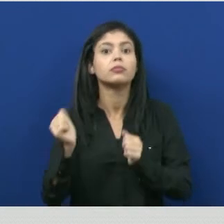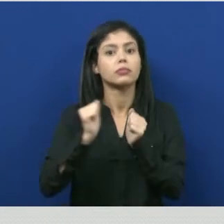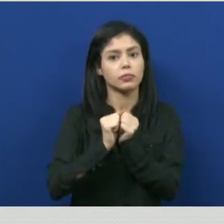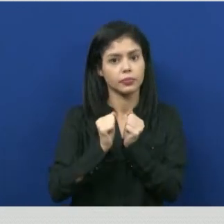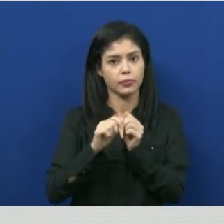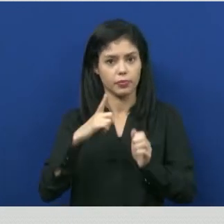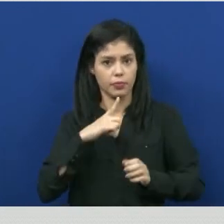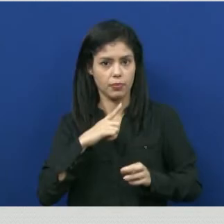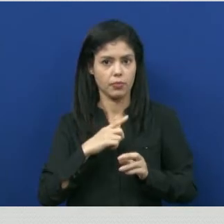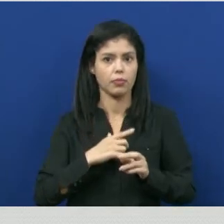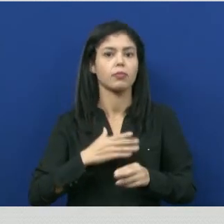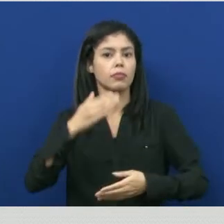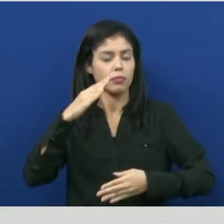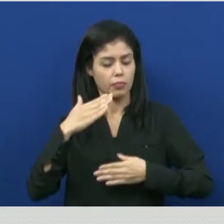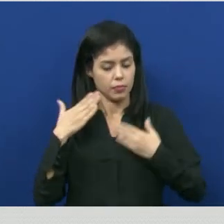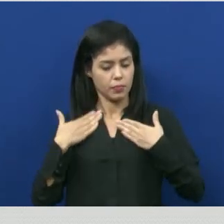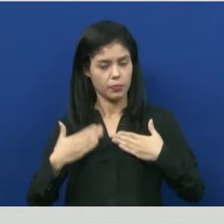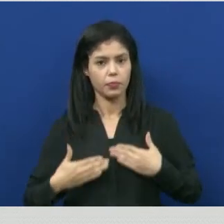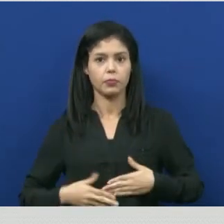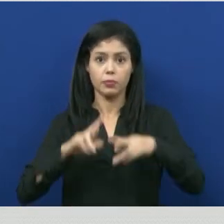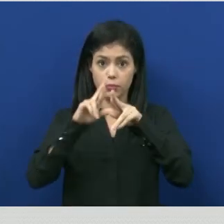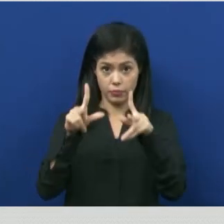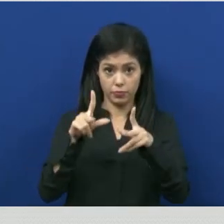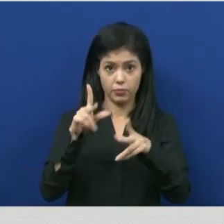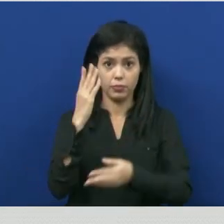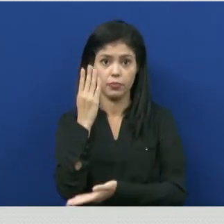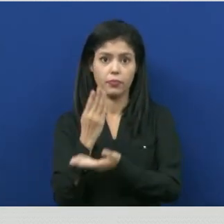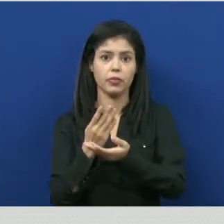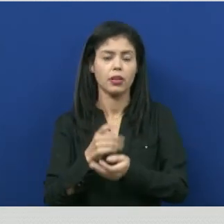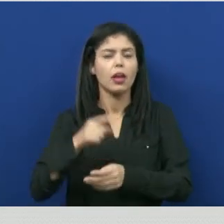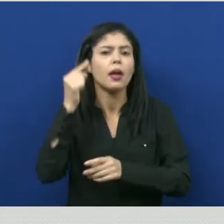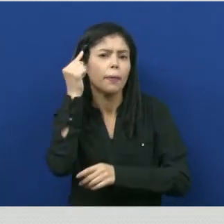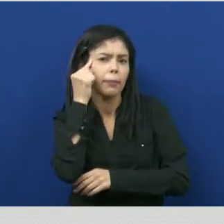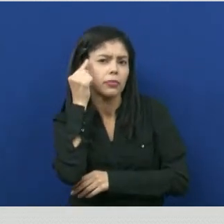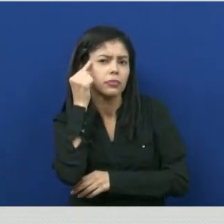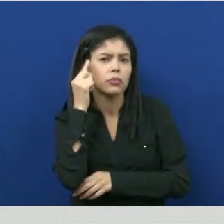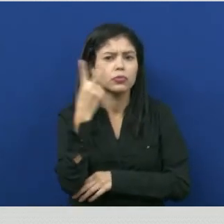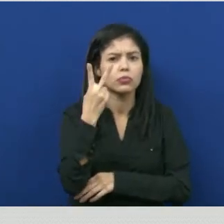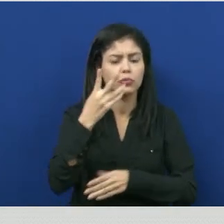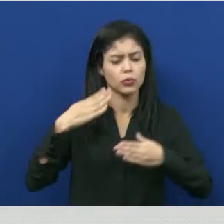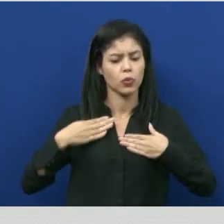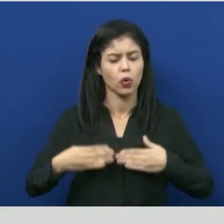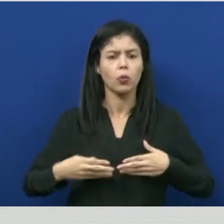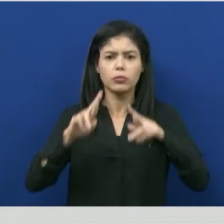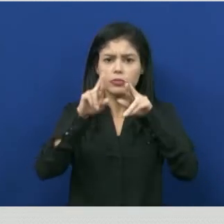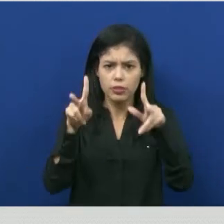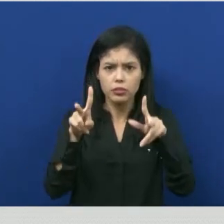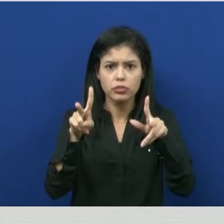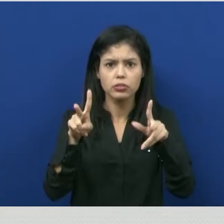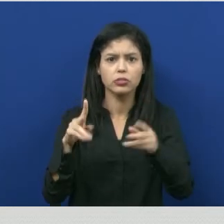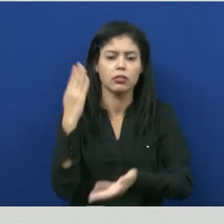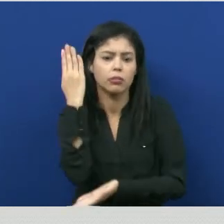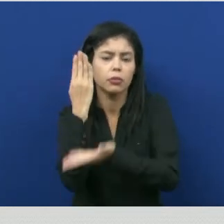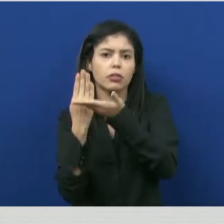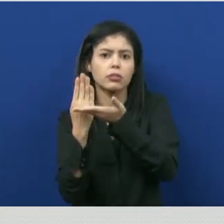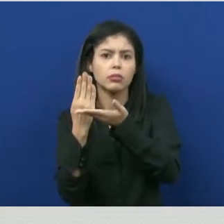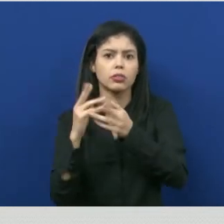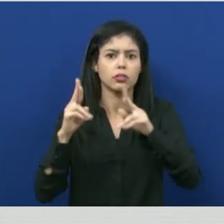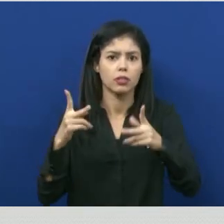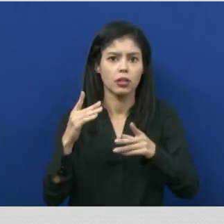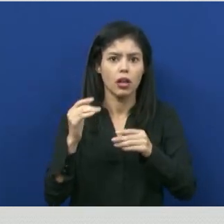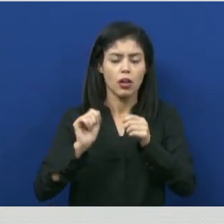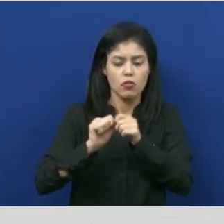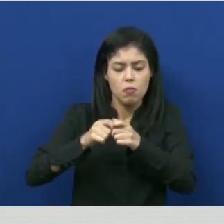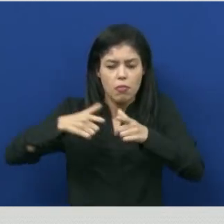temperaturas diferentes. E então, quando dois corpos, imagine dois corpos com temperaturas diferentes. O corpo de